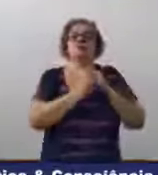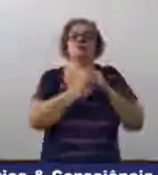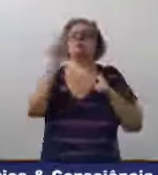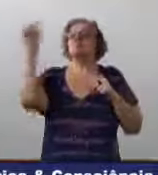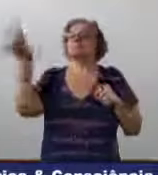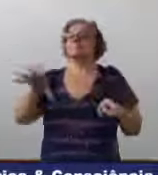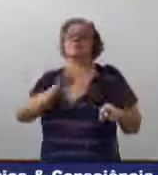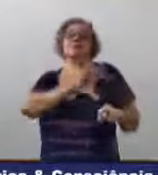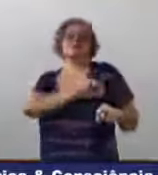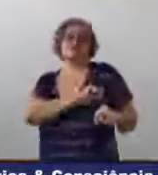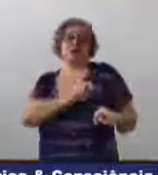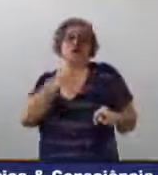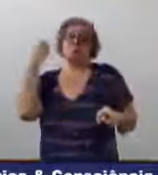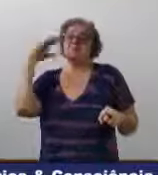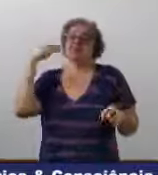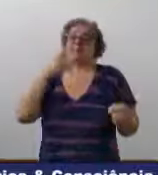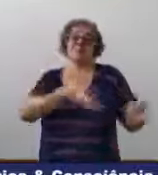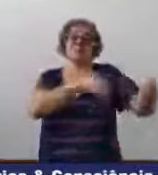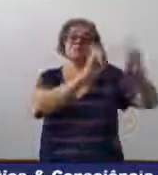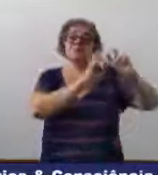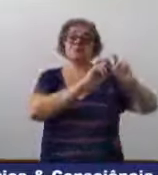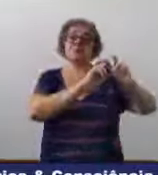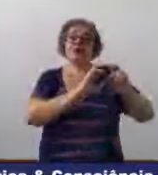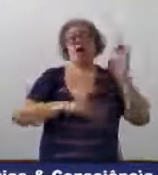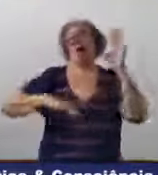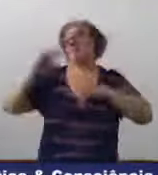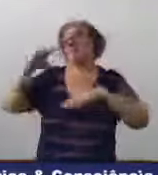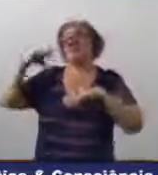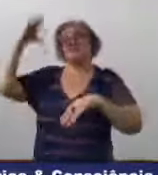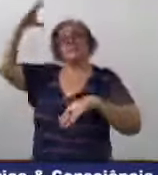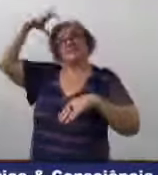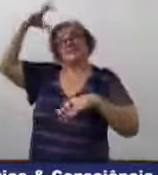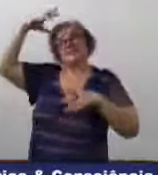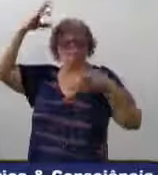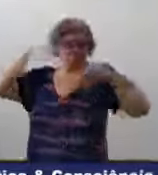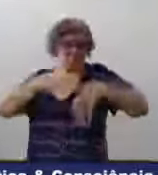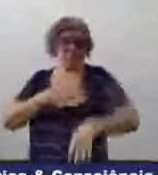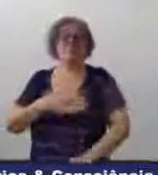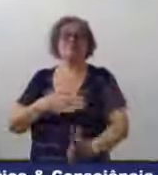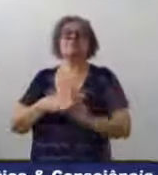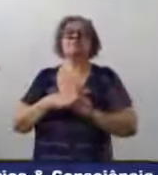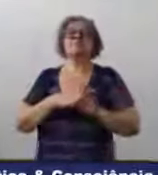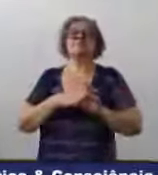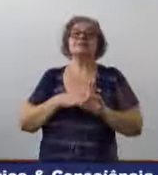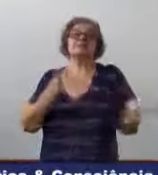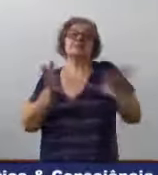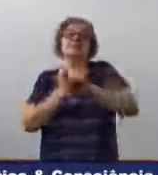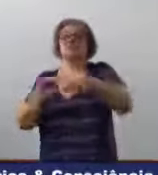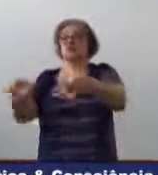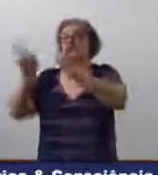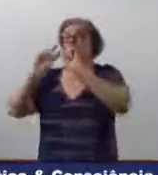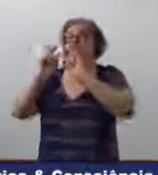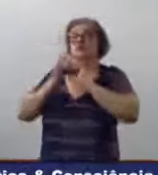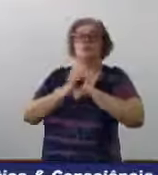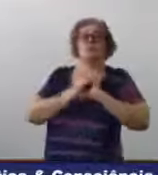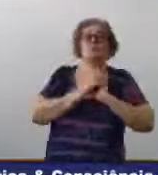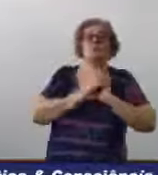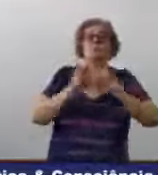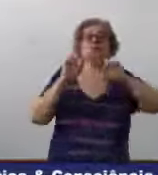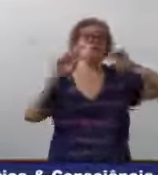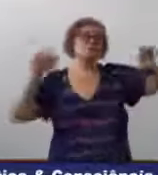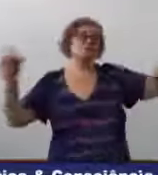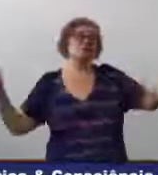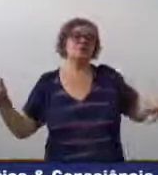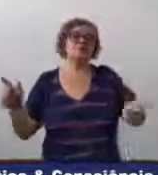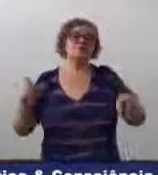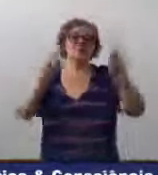Quem ama a ciência faz novas descobertas. Até tomando um banhozinho de imersão se chega à conclusão importante. E para outros pode dar um